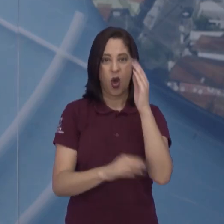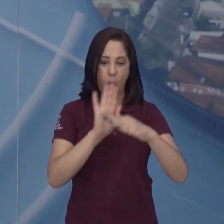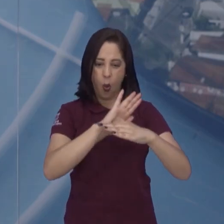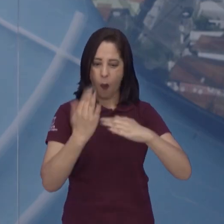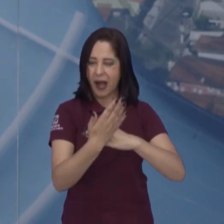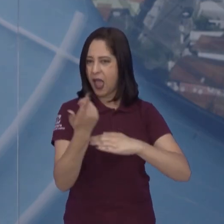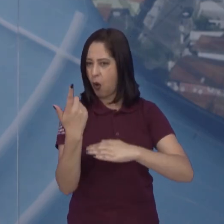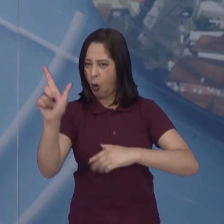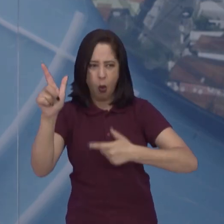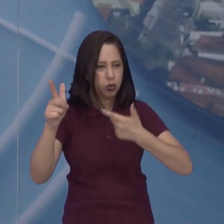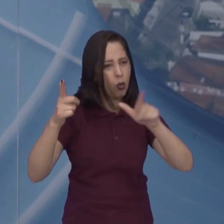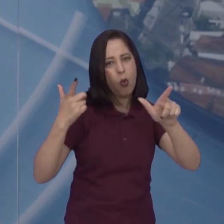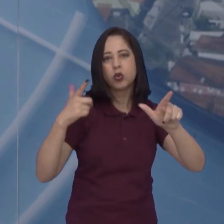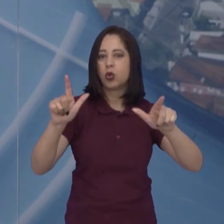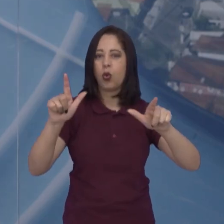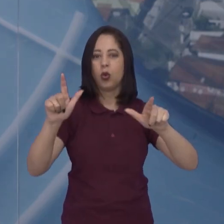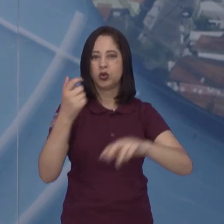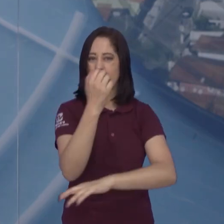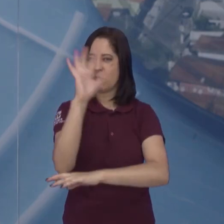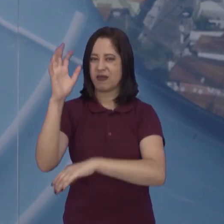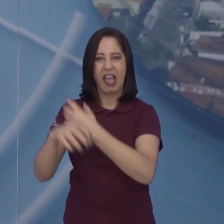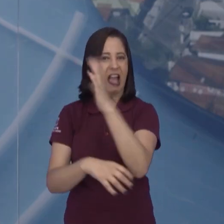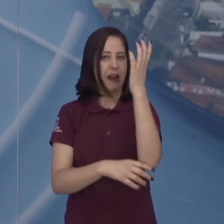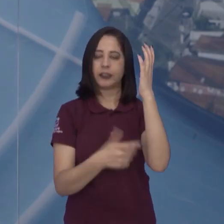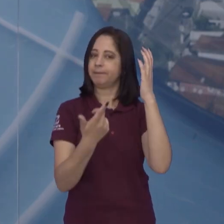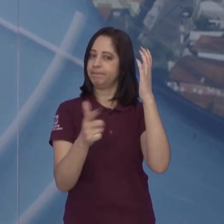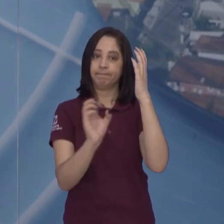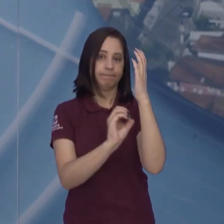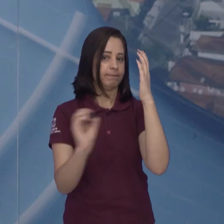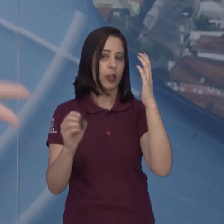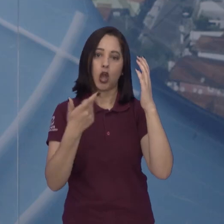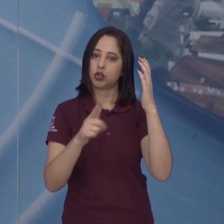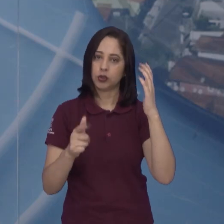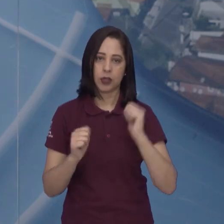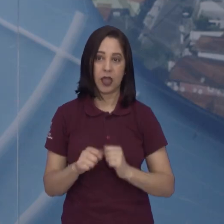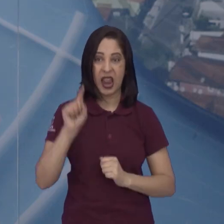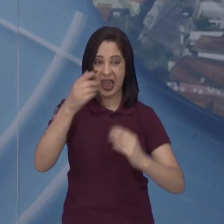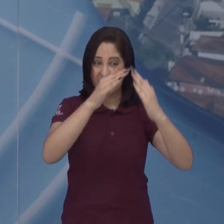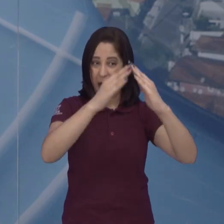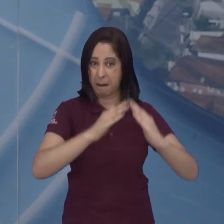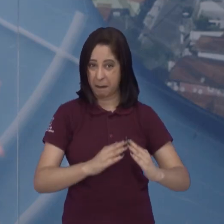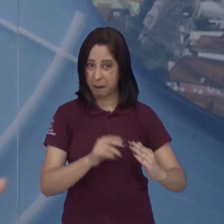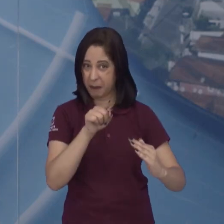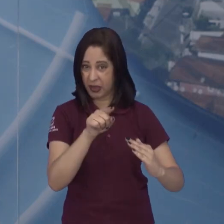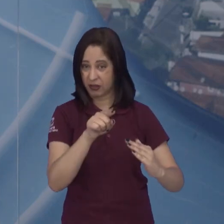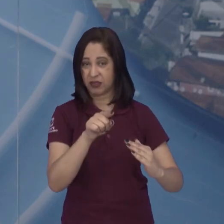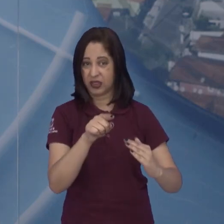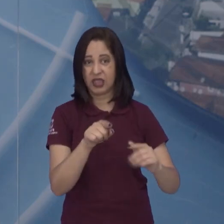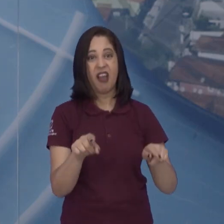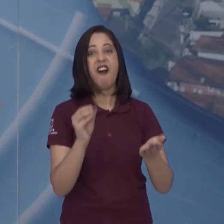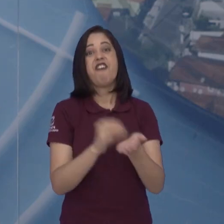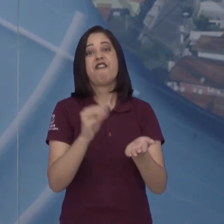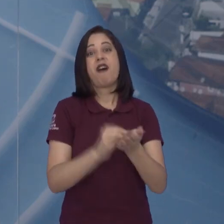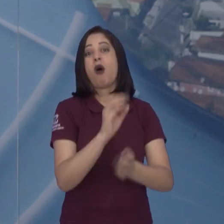periferia, em alguns cantos, a situação ainda é mais delicada, né, em termos de espaços públicos, áreas verdes, arborização